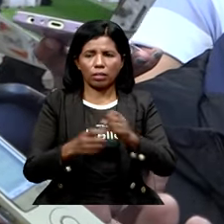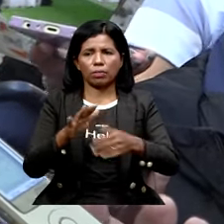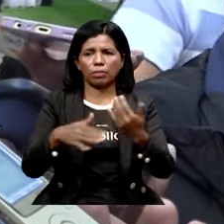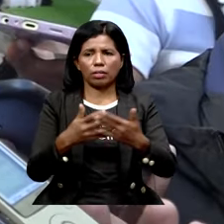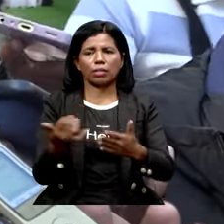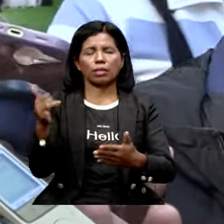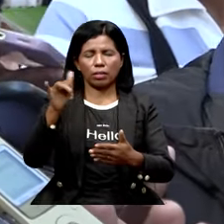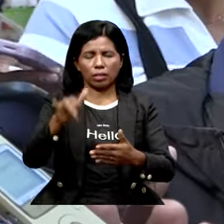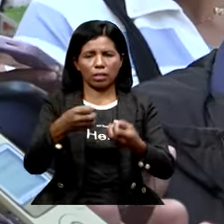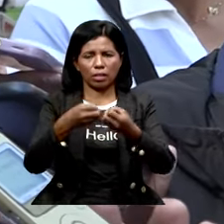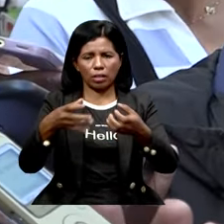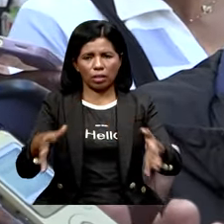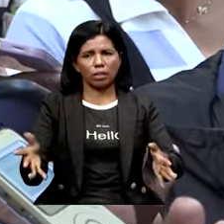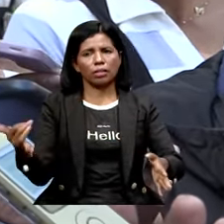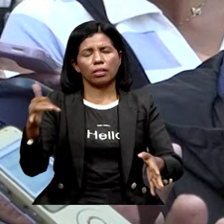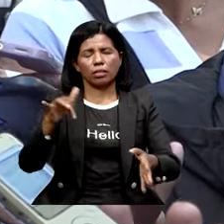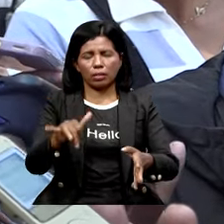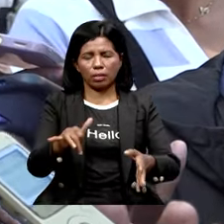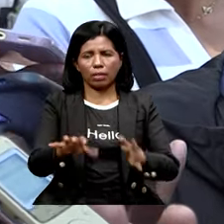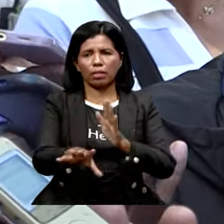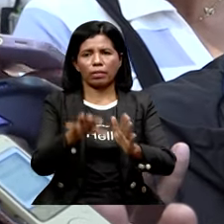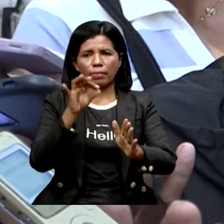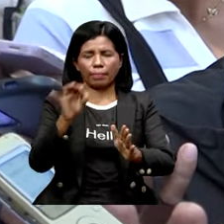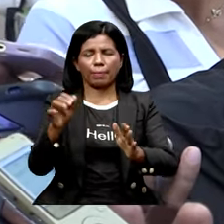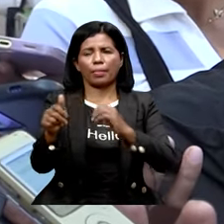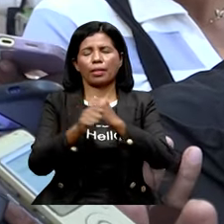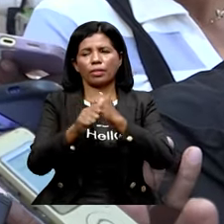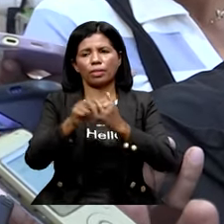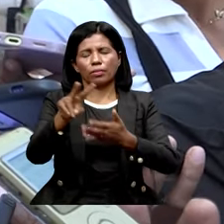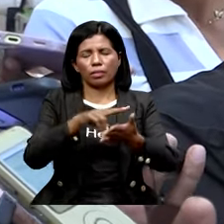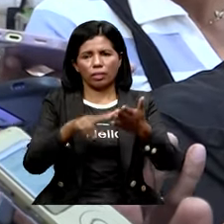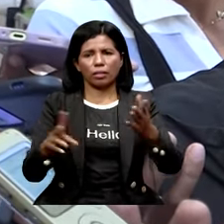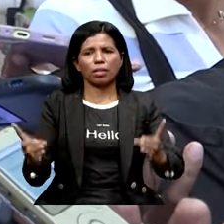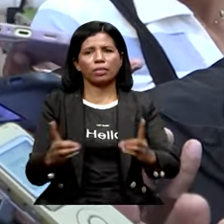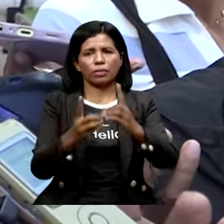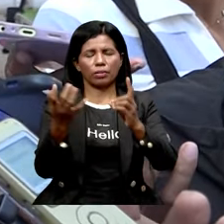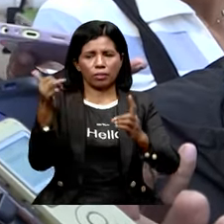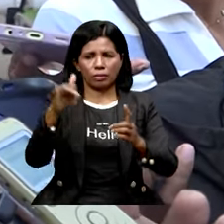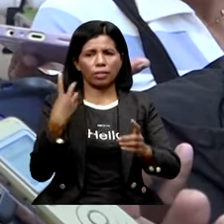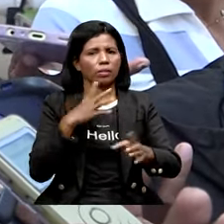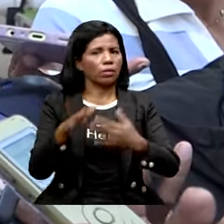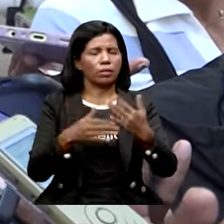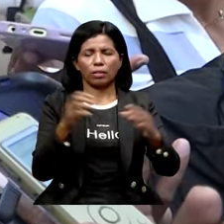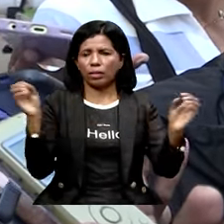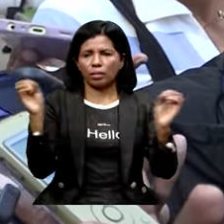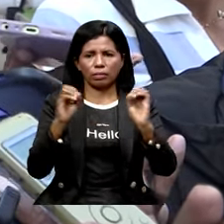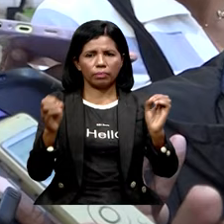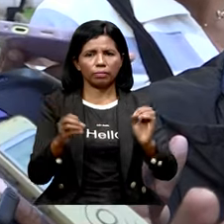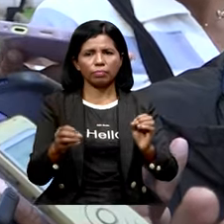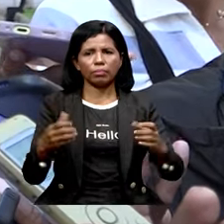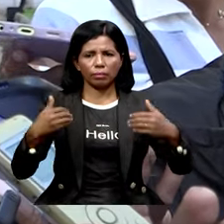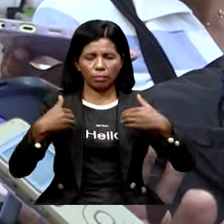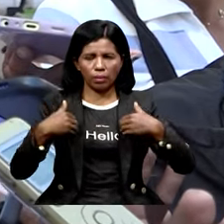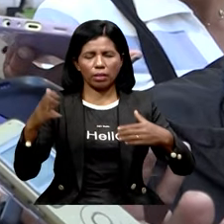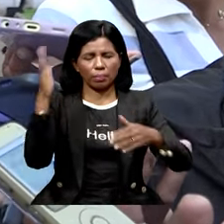sirmos lá com sirretan, mos ação violência rumo a soro sira. Não vai dar aí, então outro lá corre a teu acontecimento, e